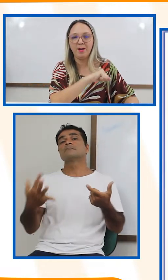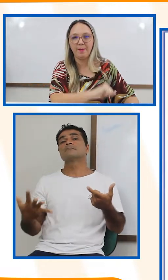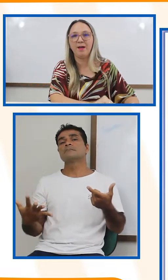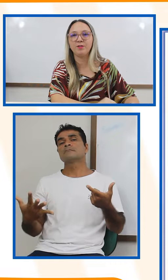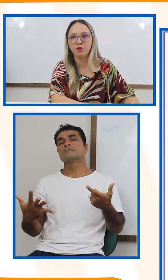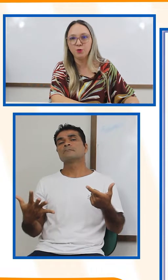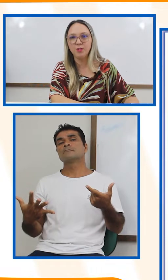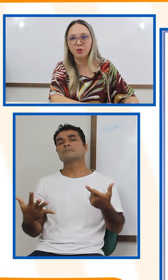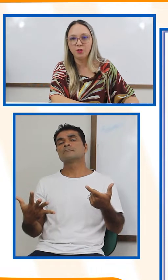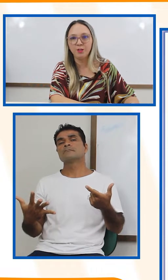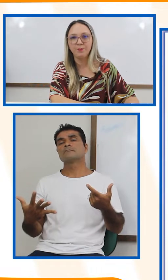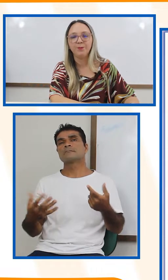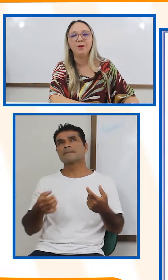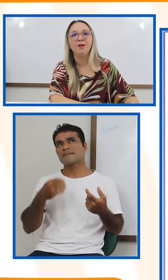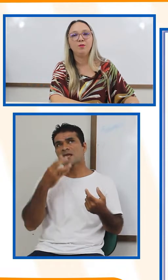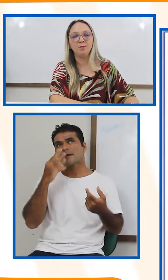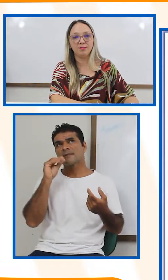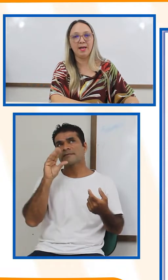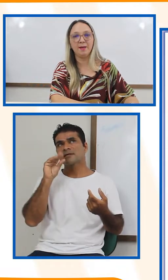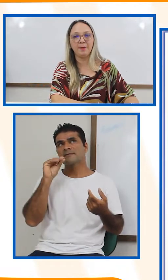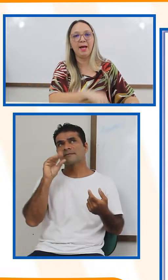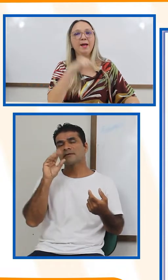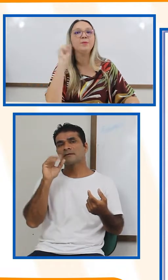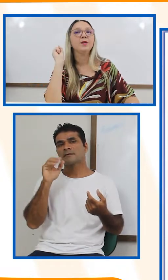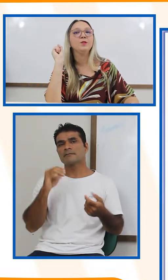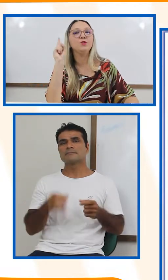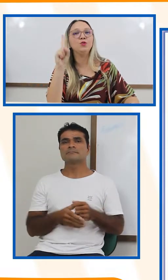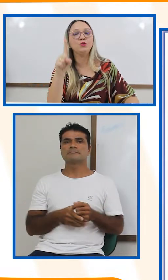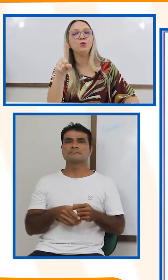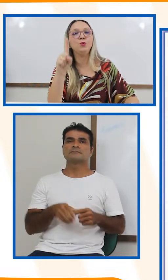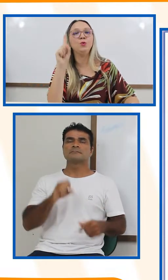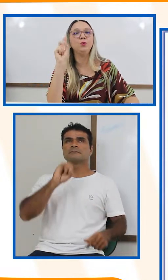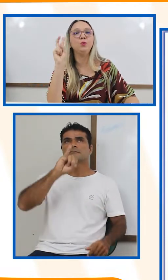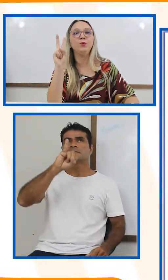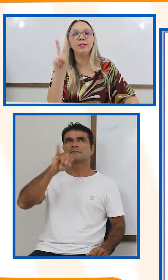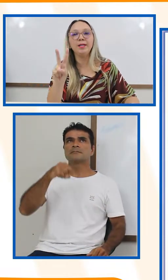boca para falar a palavra juriti? Vamos relembrar?